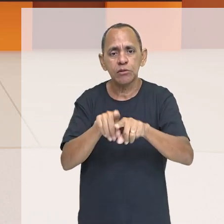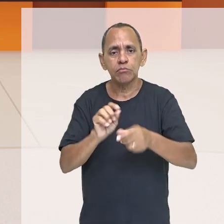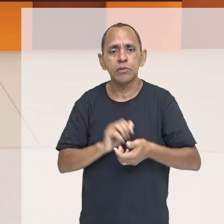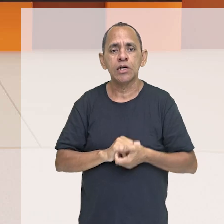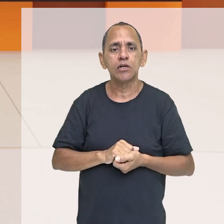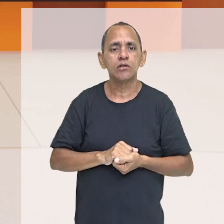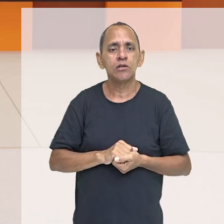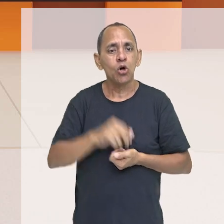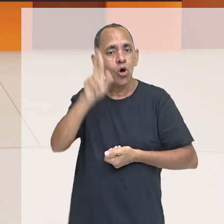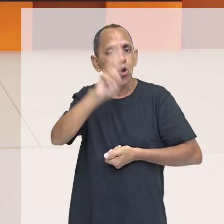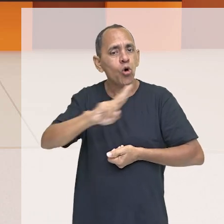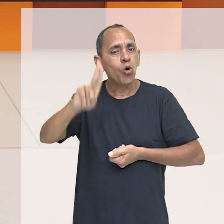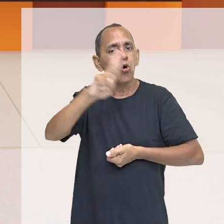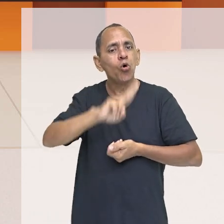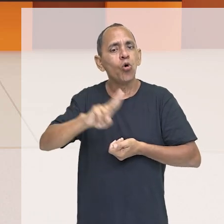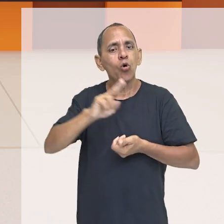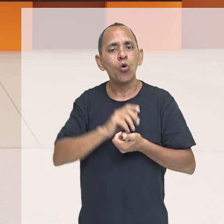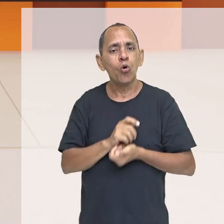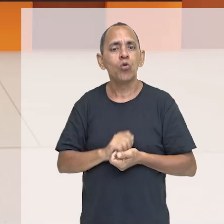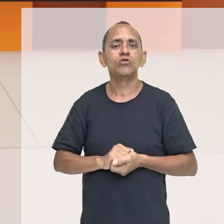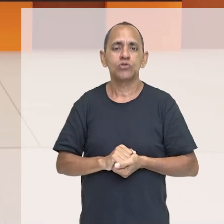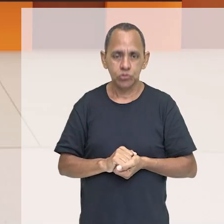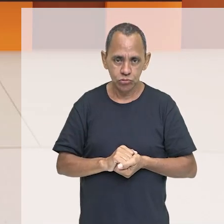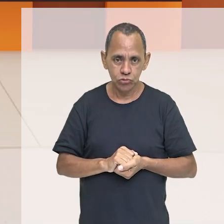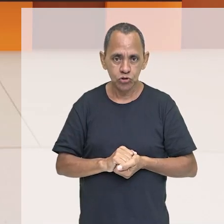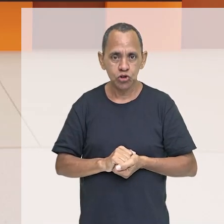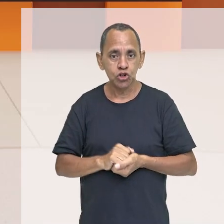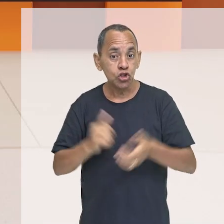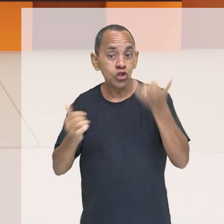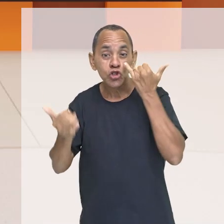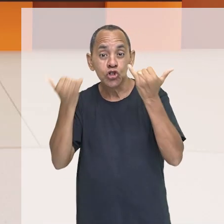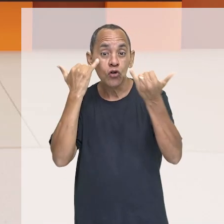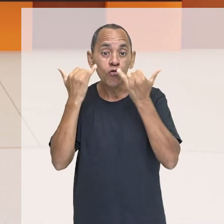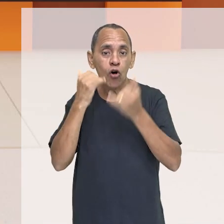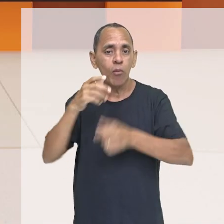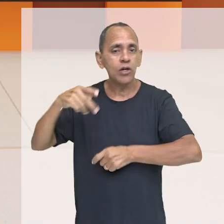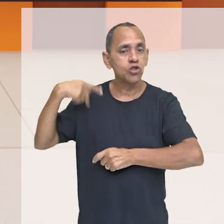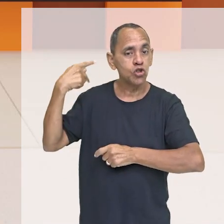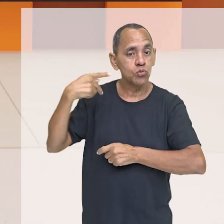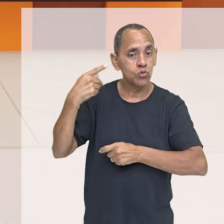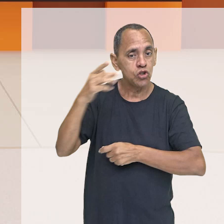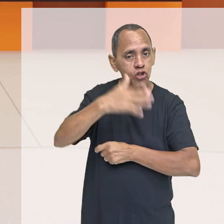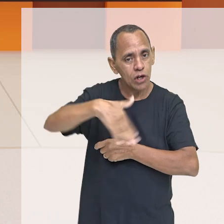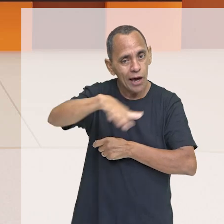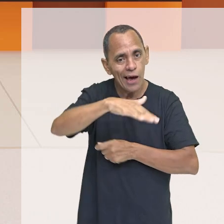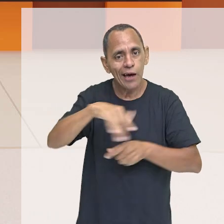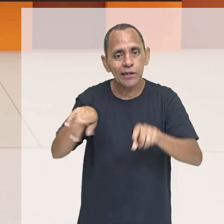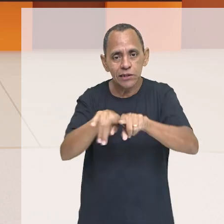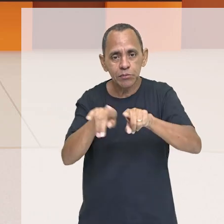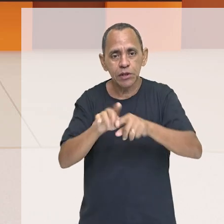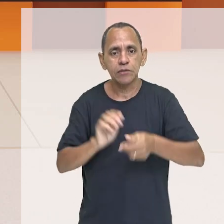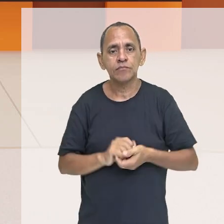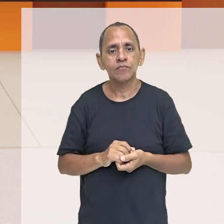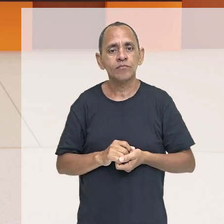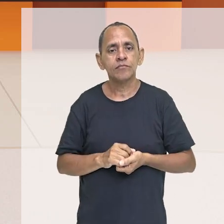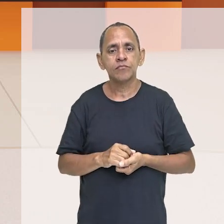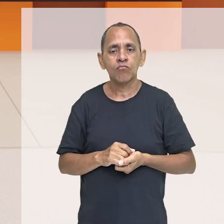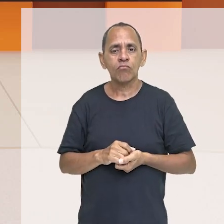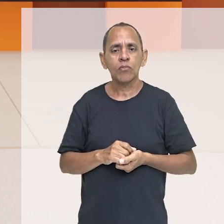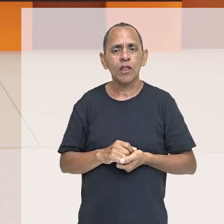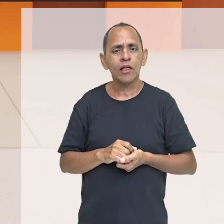intensivo uso da propaganda política. Olha que interessante! Isso aí você, quando voltar